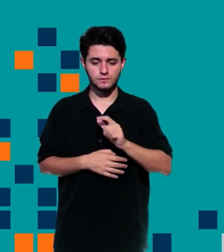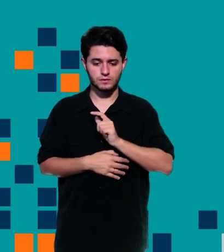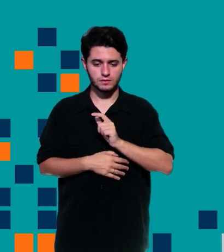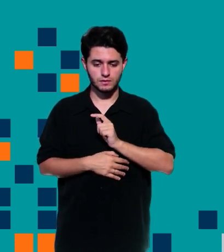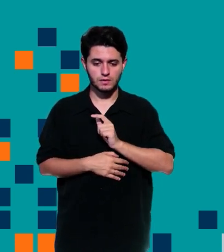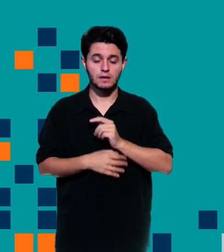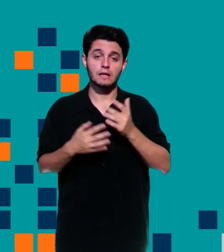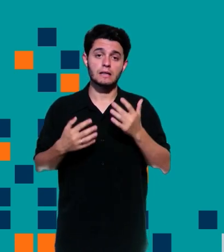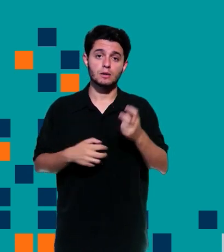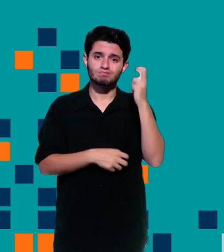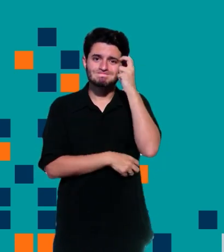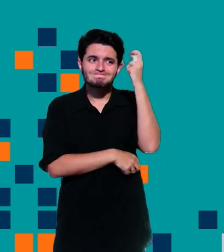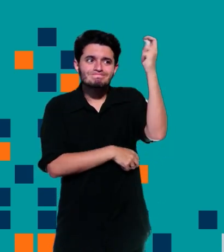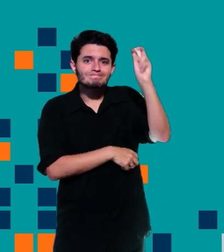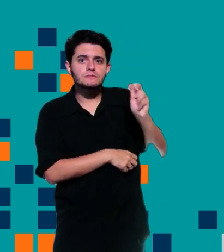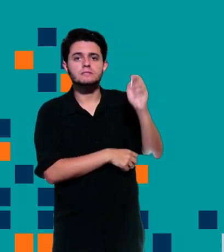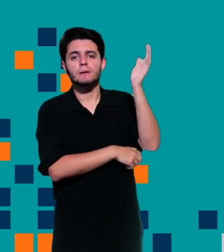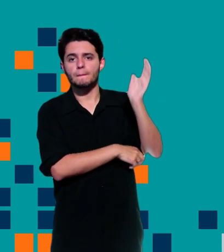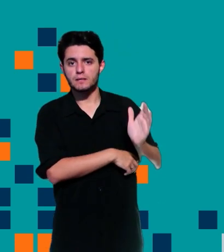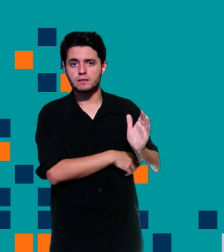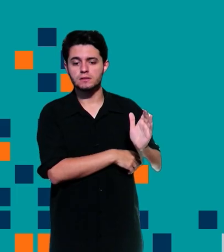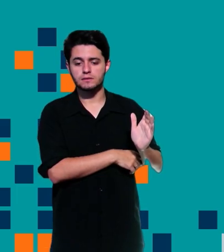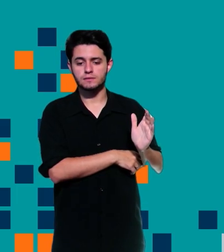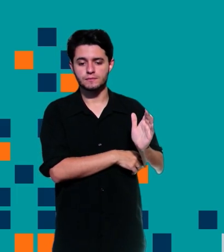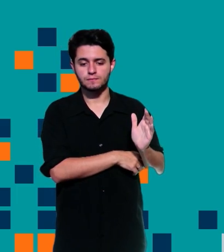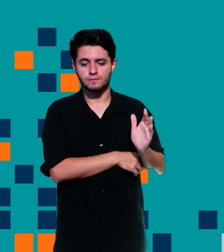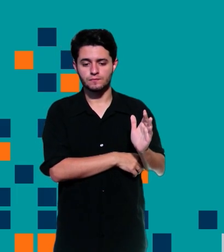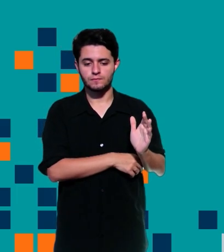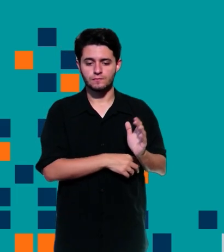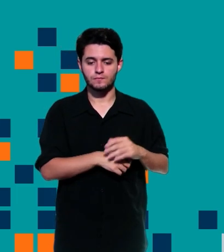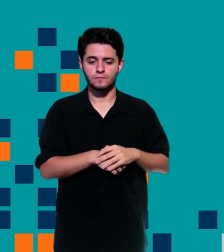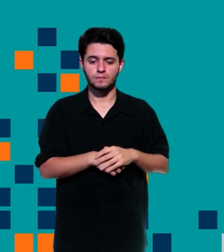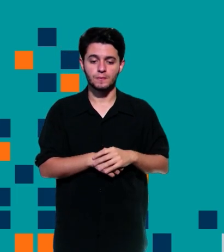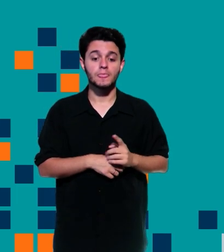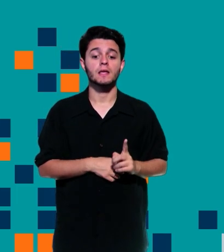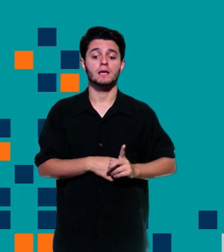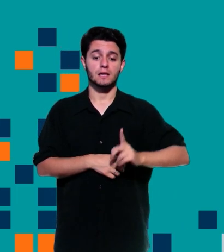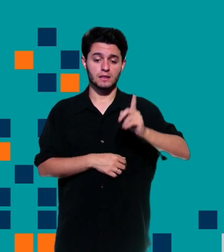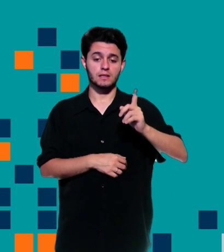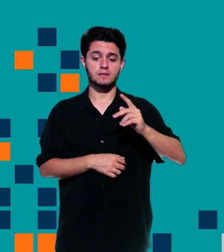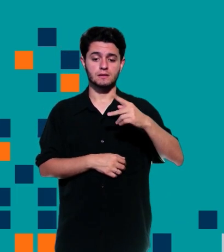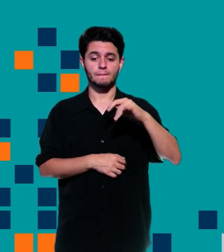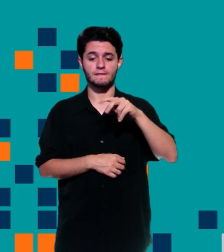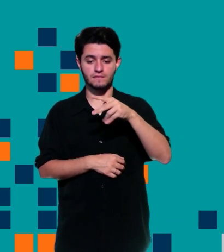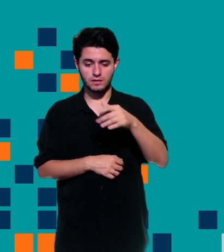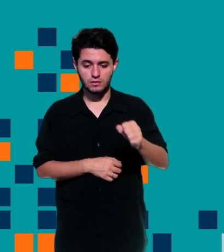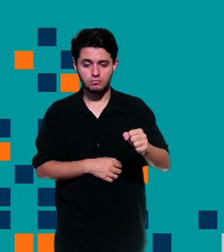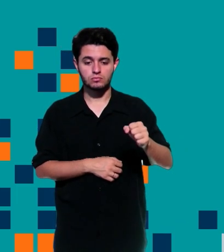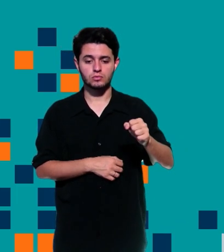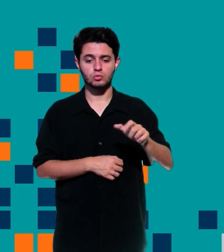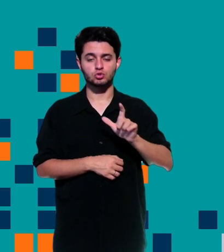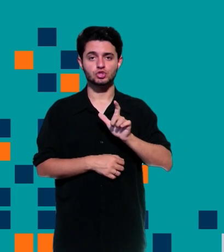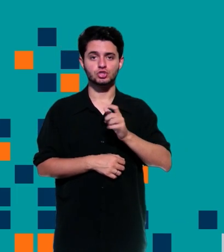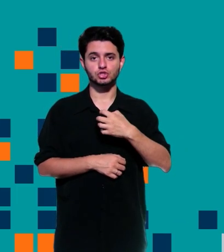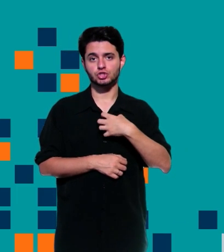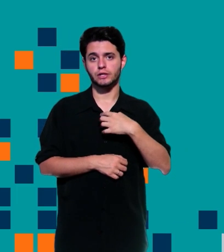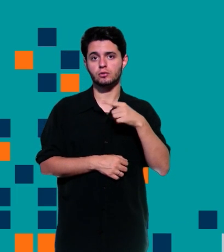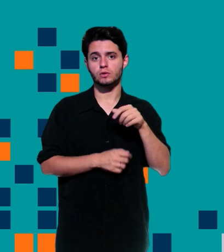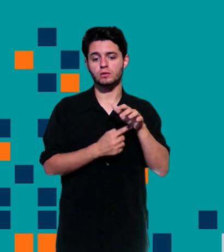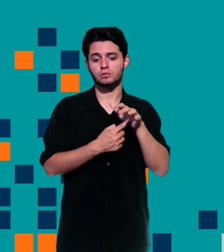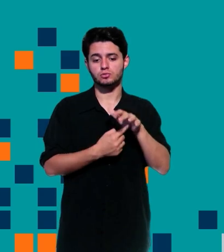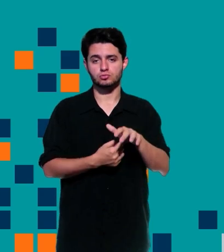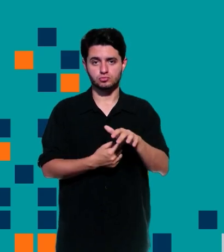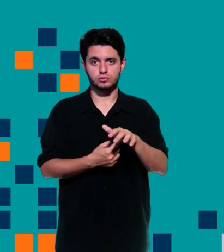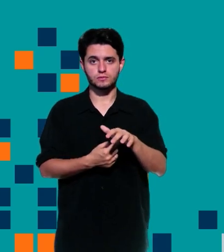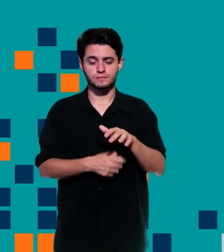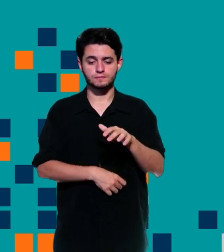cultura brasileira, acho que... E nesse pavilhão, quer dizer, a posição dele no parque de